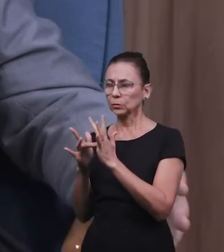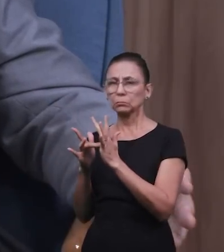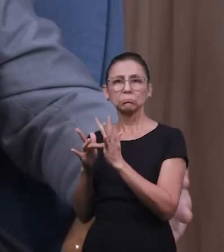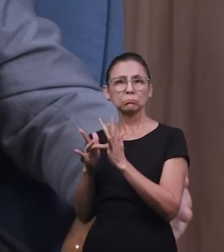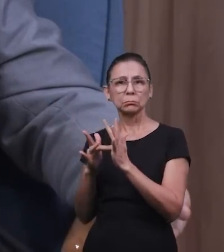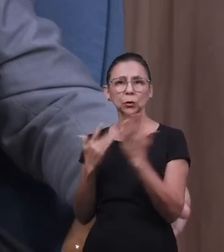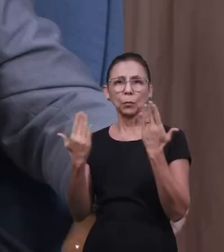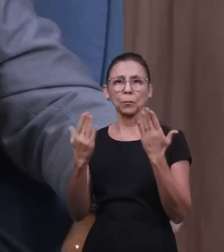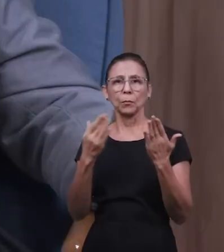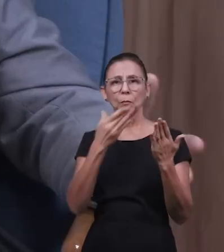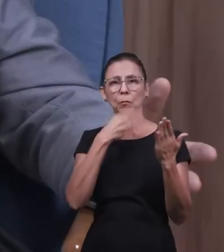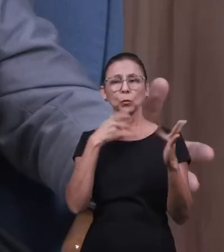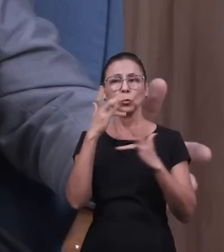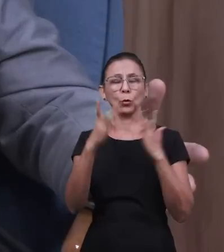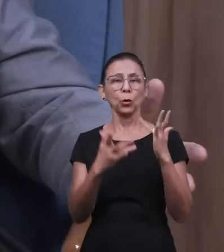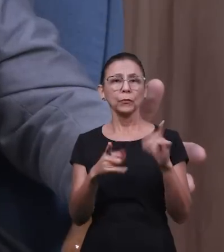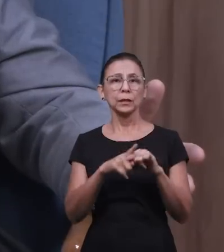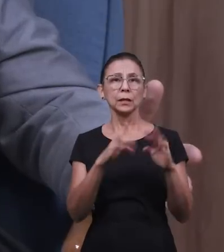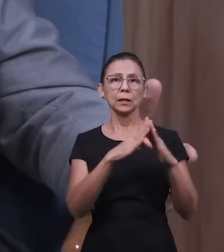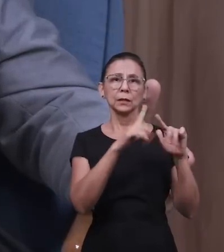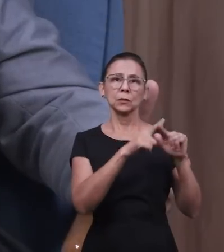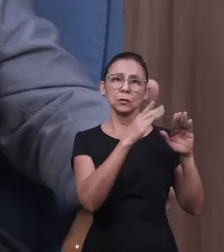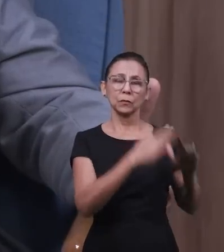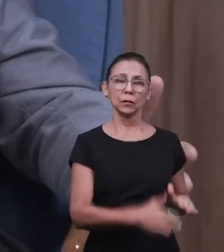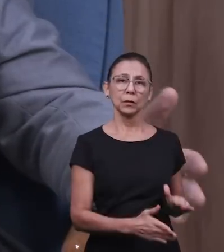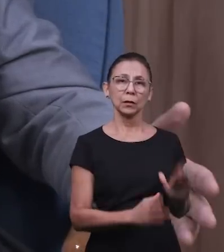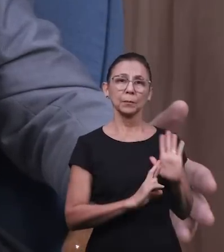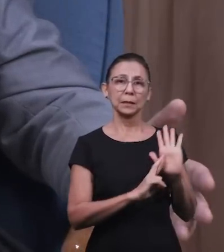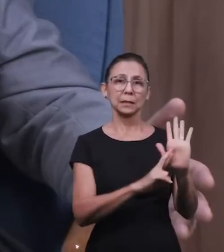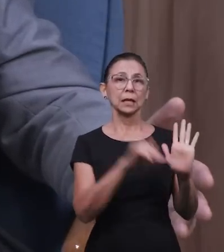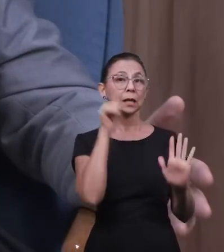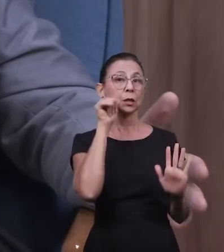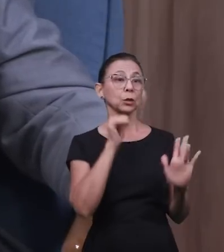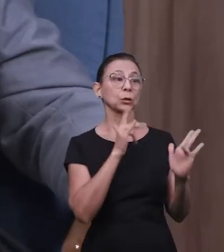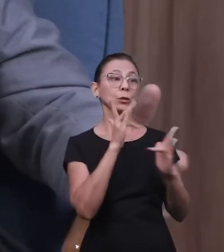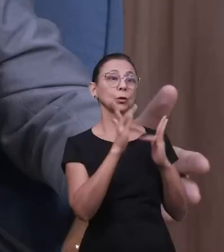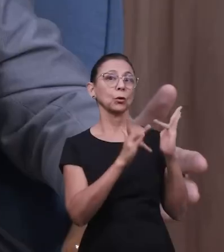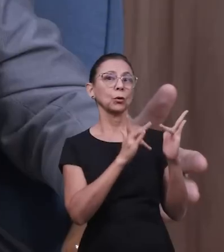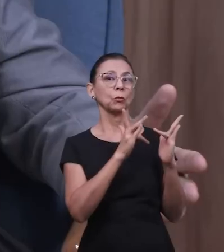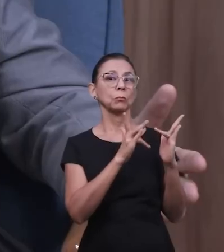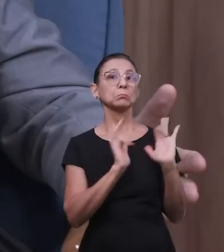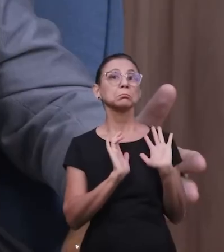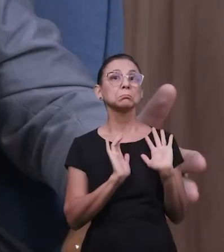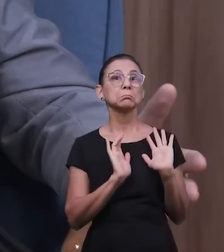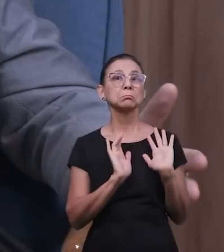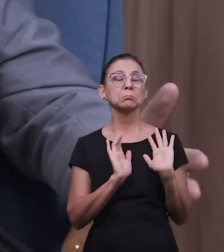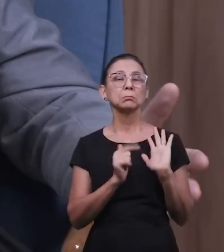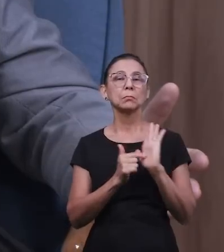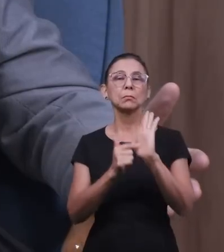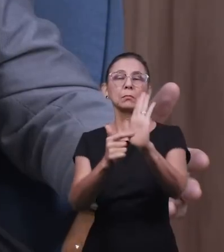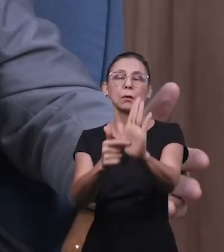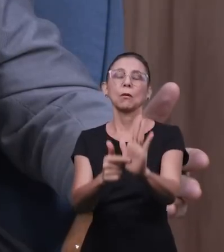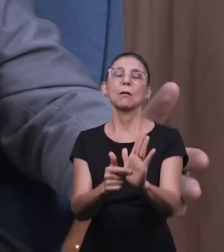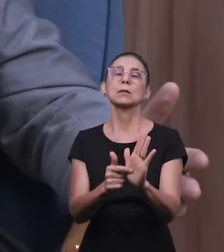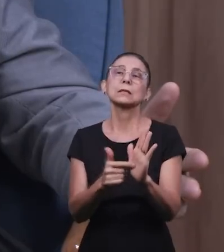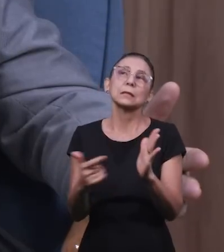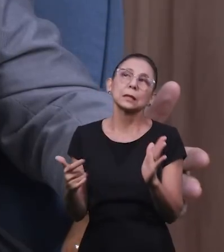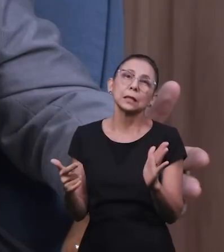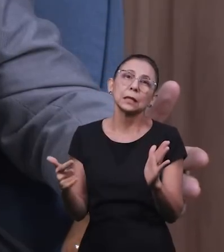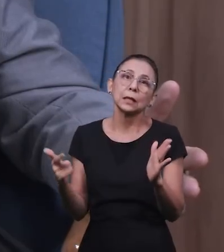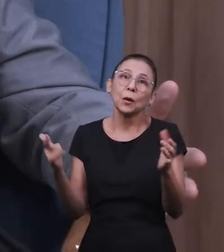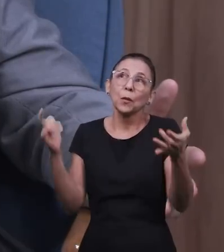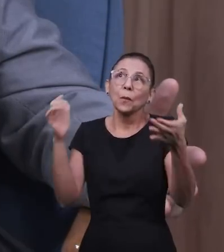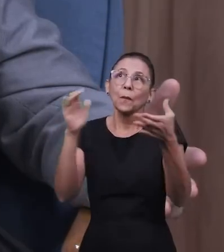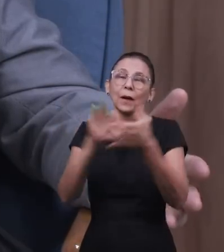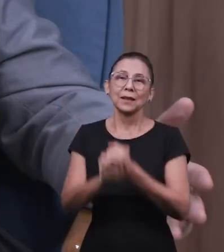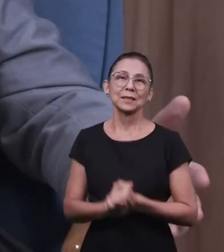na figura do noivo, e a sua igreja fiel, na figura da noiva. Tudo aponta para um momento em que se dá